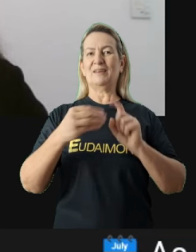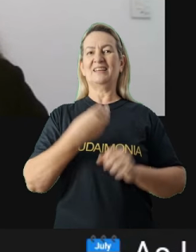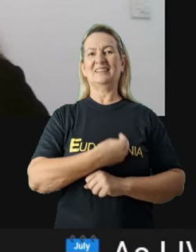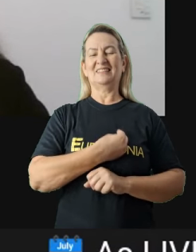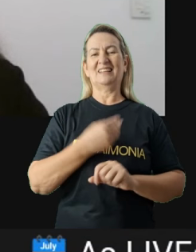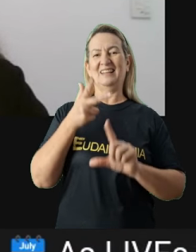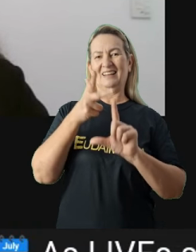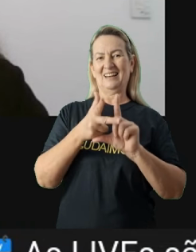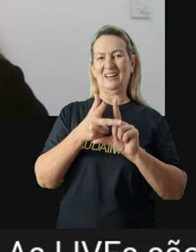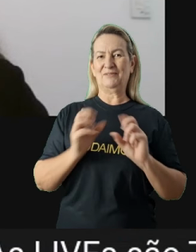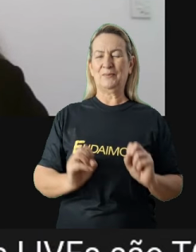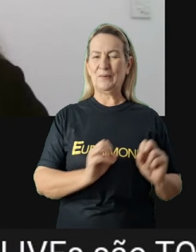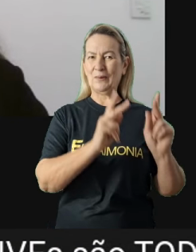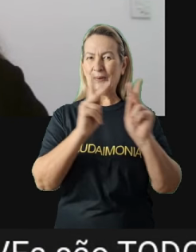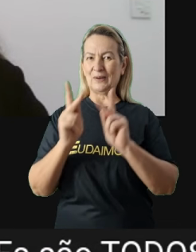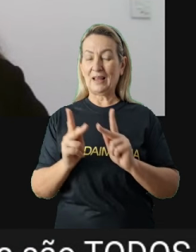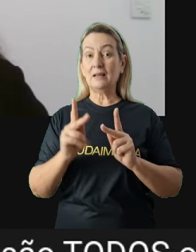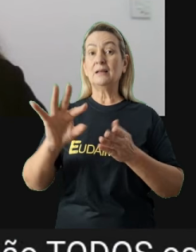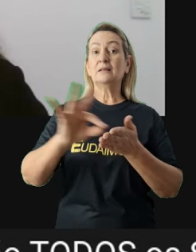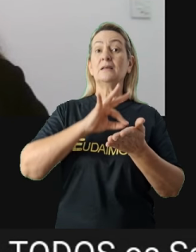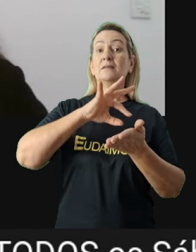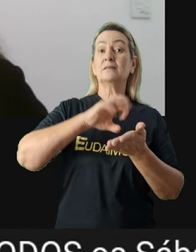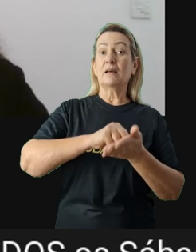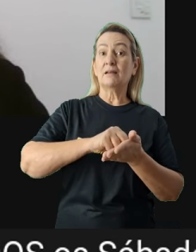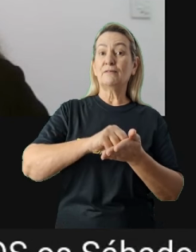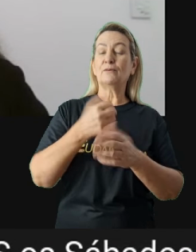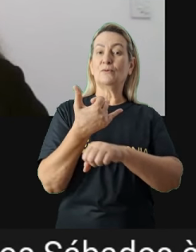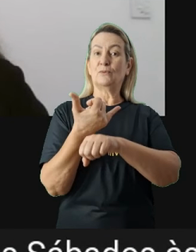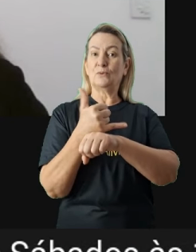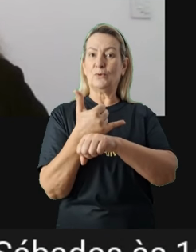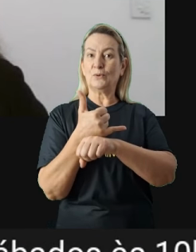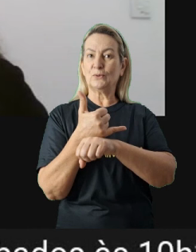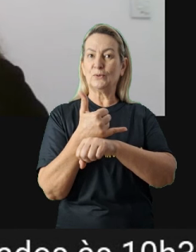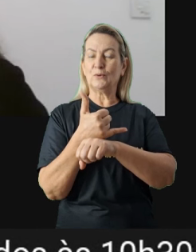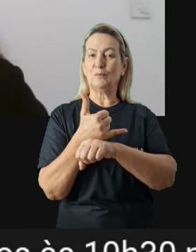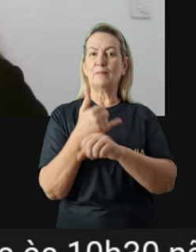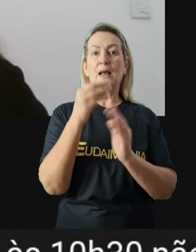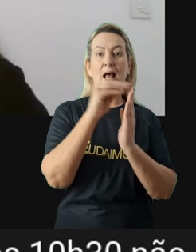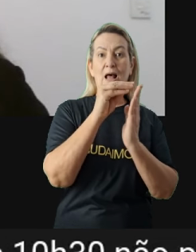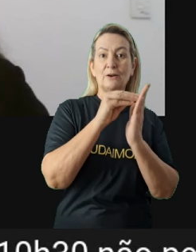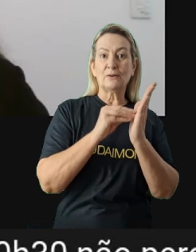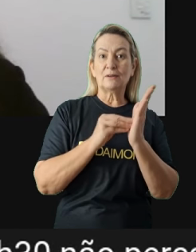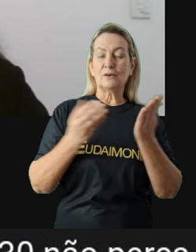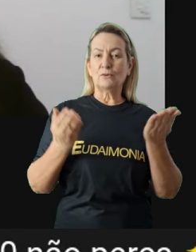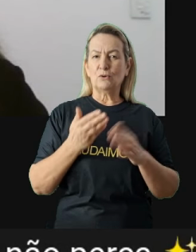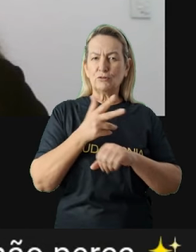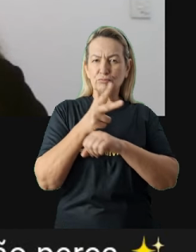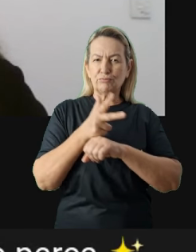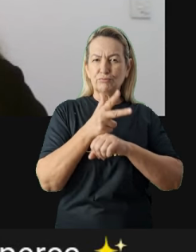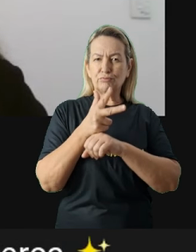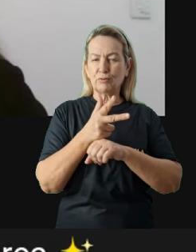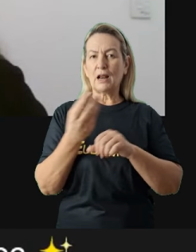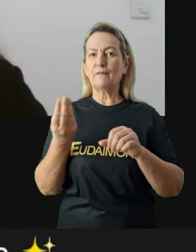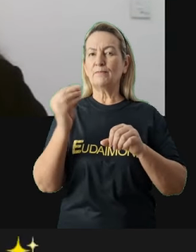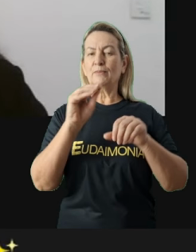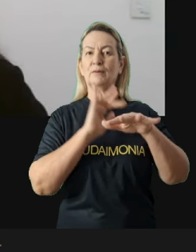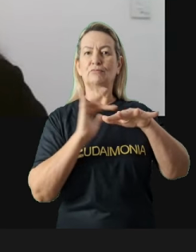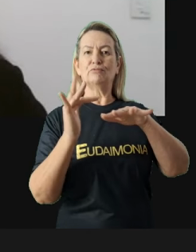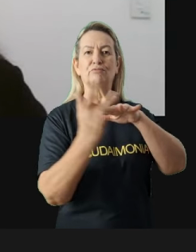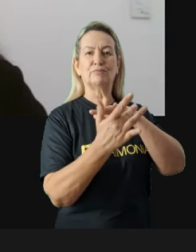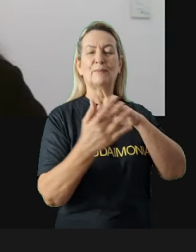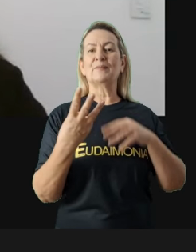já bota lá, ó, sábado que vem, 10 horas, levantar, se arrumar para 10h30, assistir a live que te profissionaliza. Tá certo? Se inscrevam